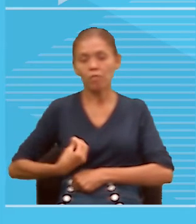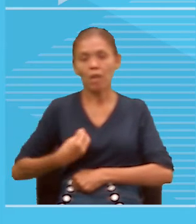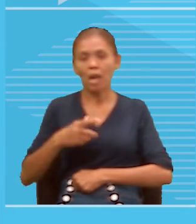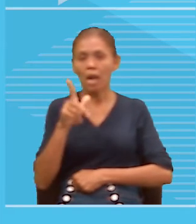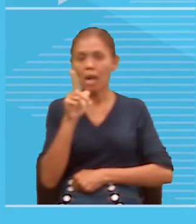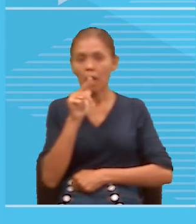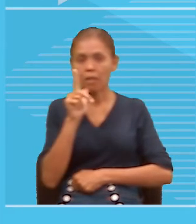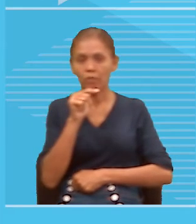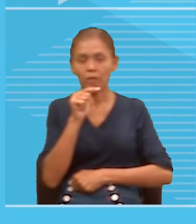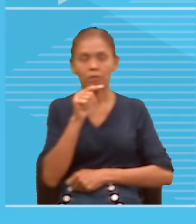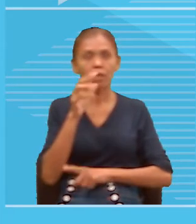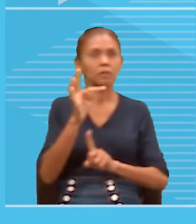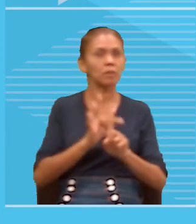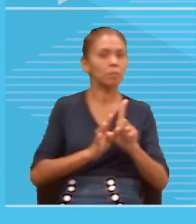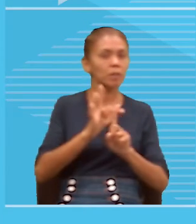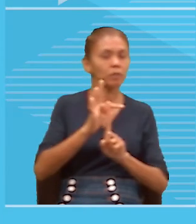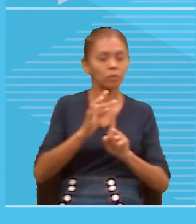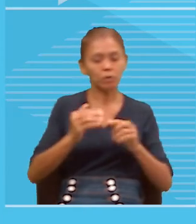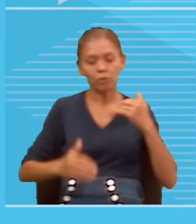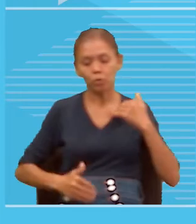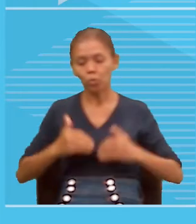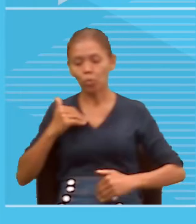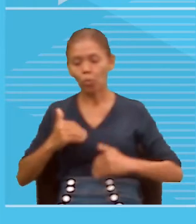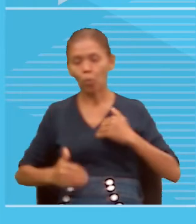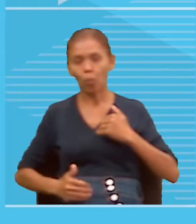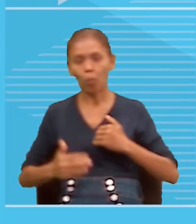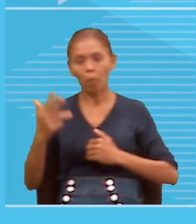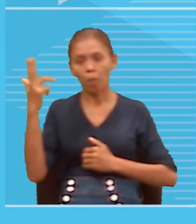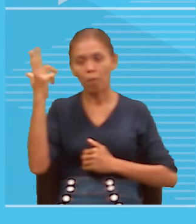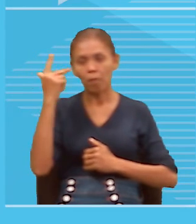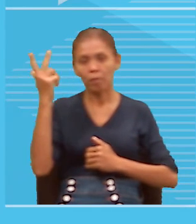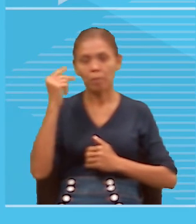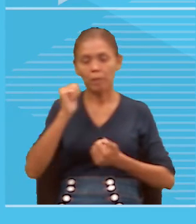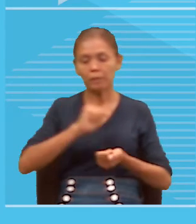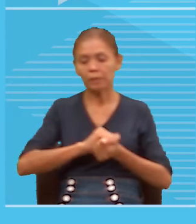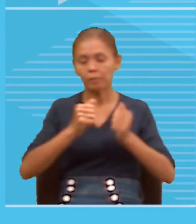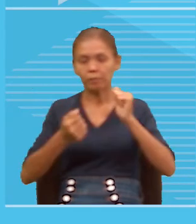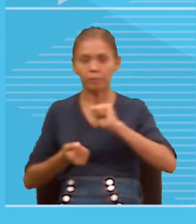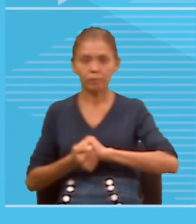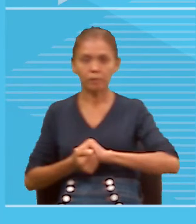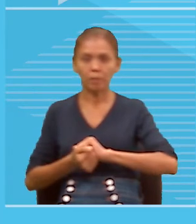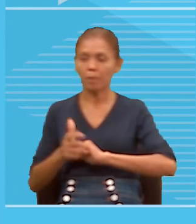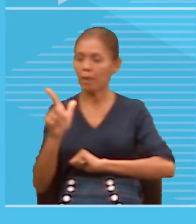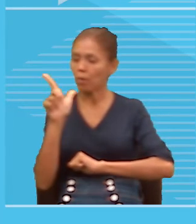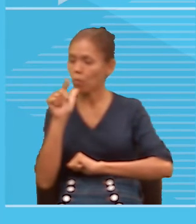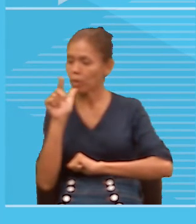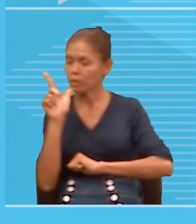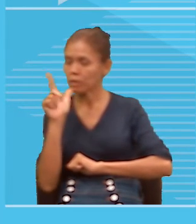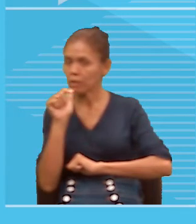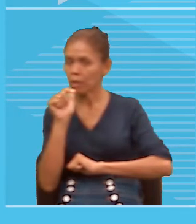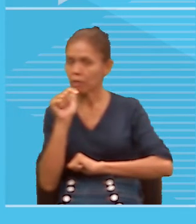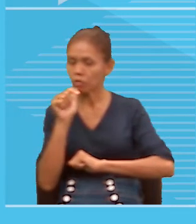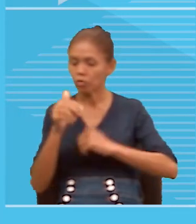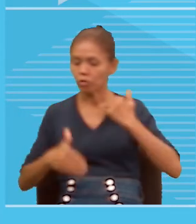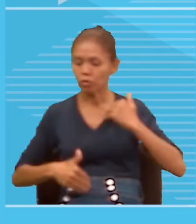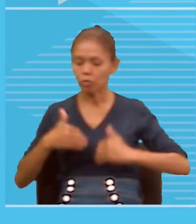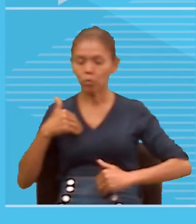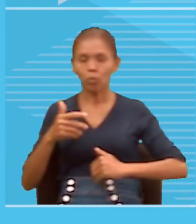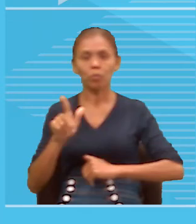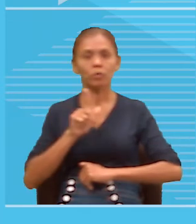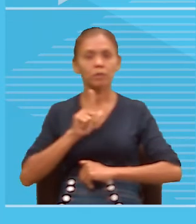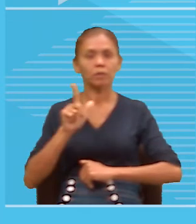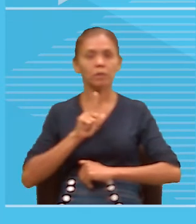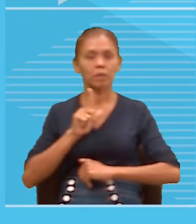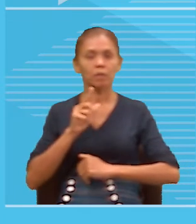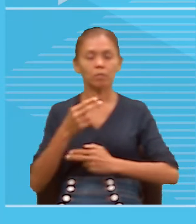manter a temperatura do corpo constante adaptações como a quantidade de água no corpo a necessidade de beber